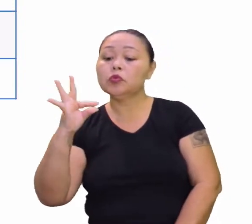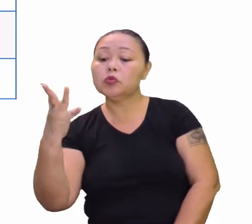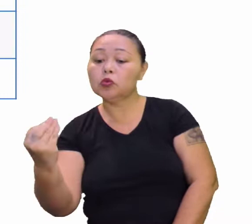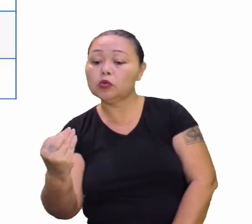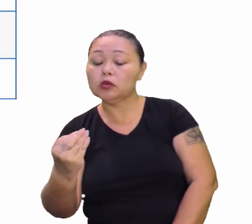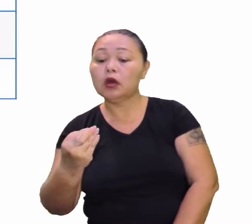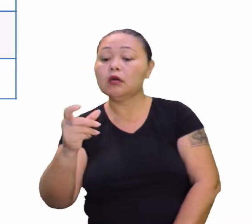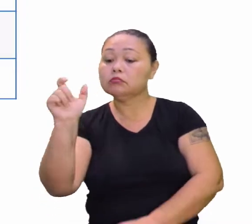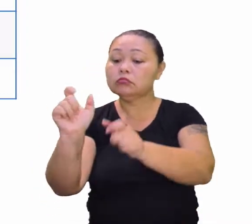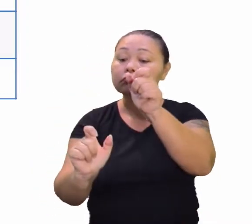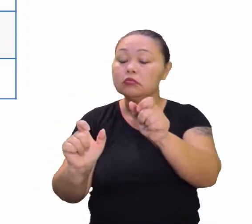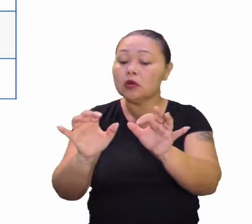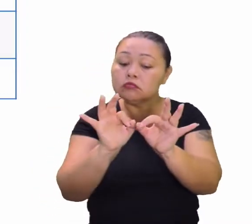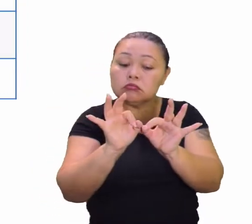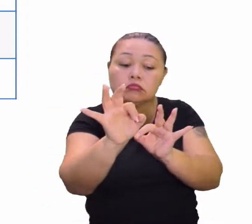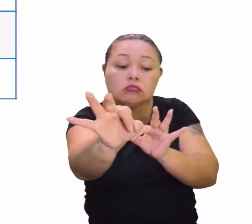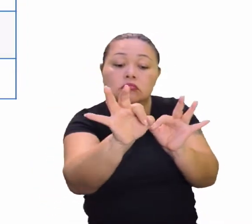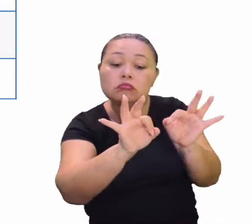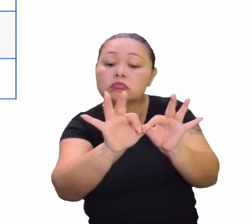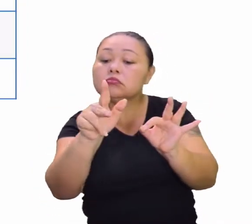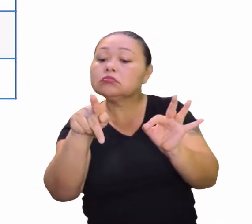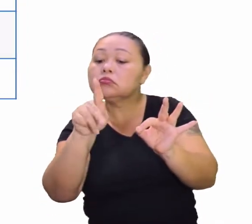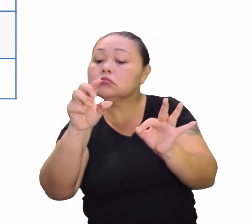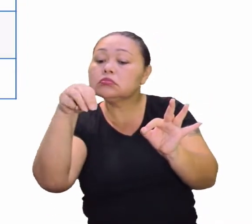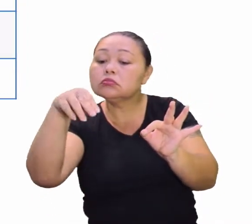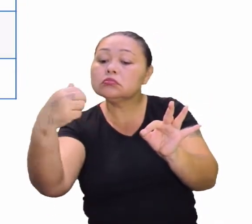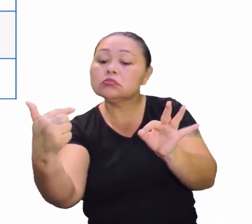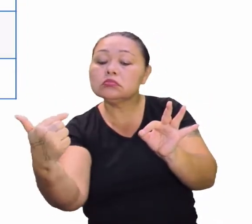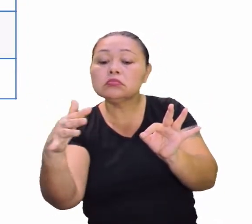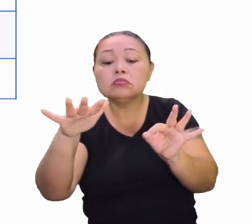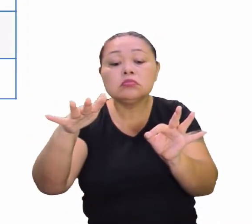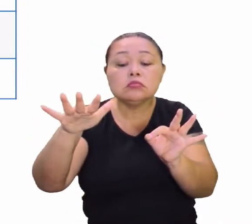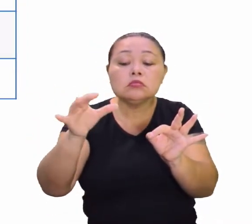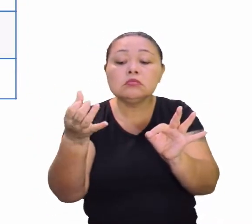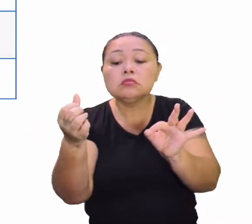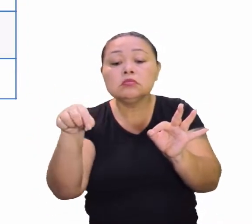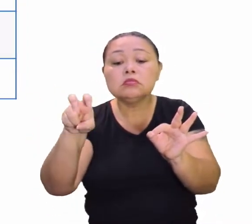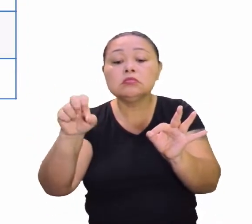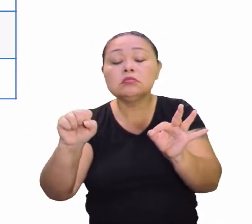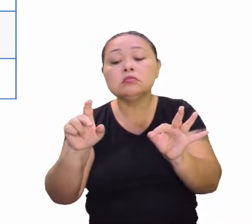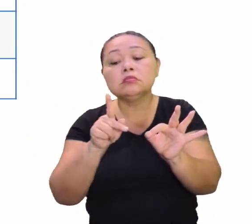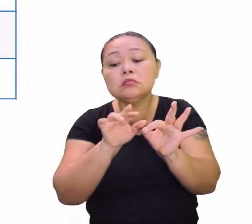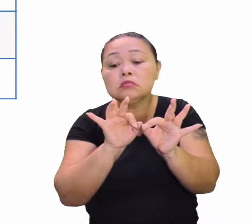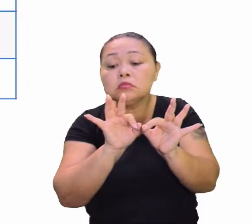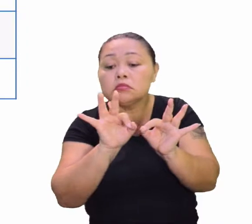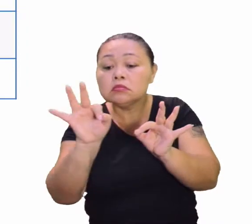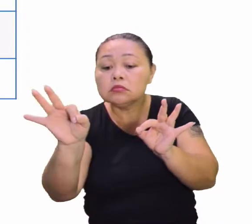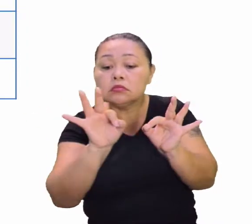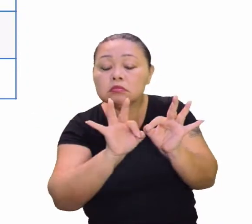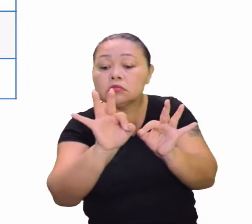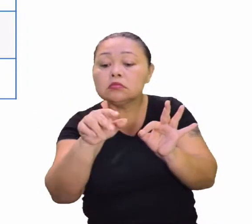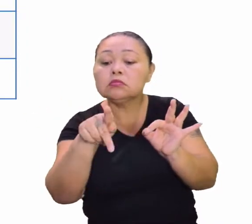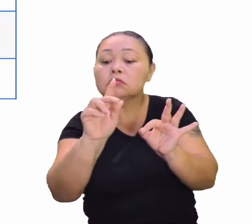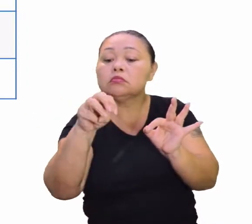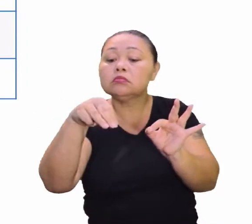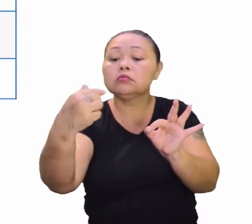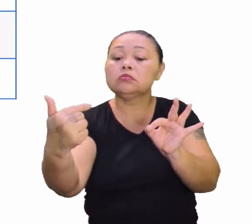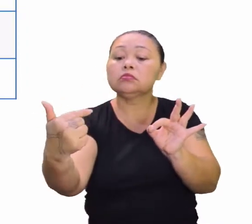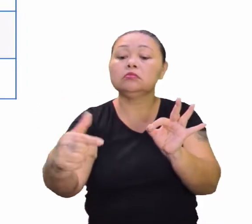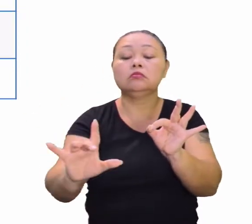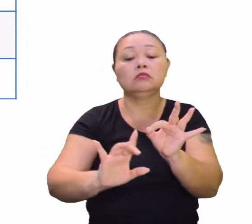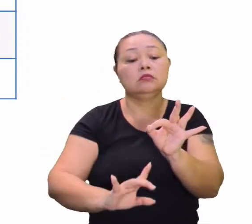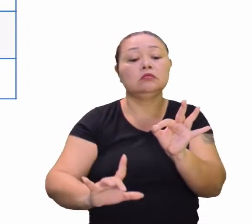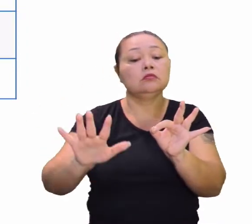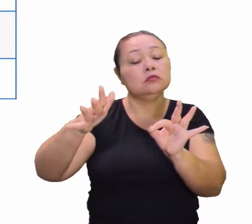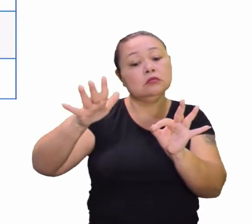por quilômetro quadrado. Então, em Rondônia, a gente tem uma média de 6,58 habitantes a cada quilômetro